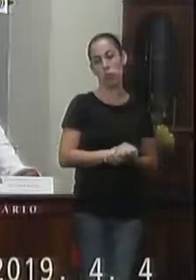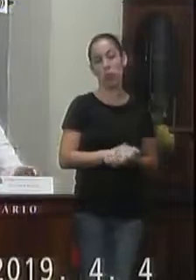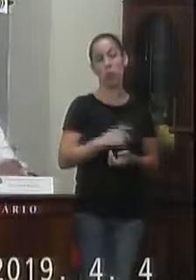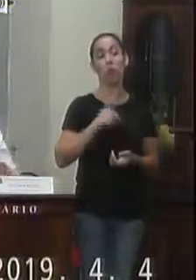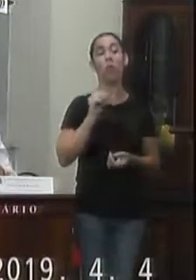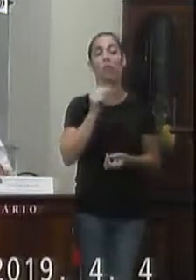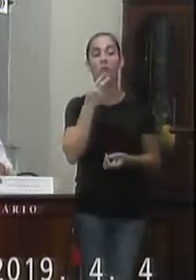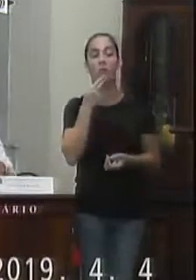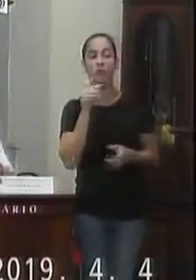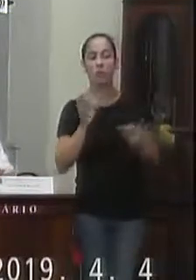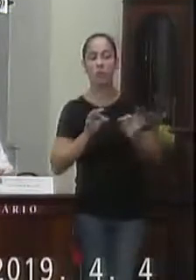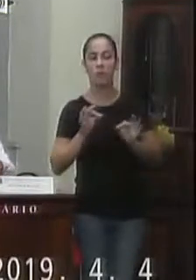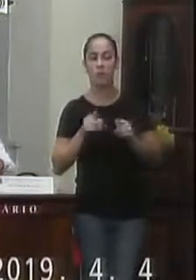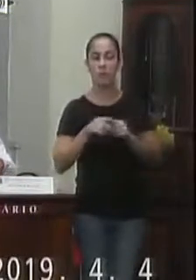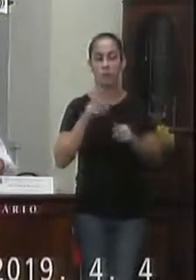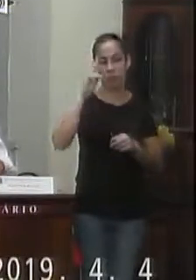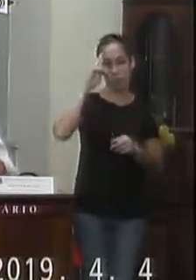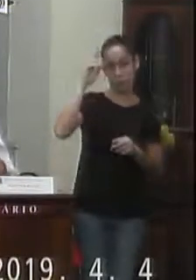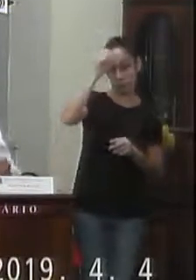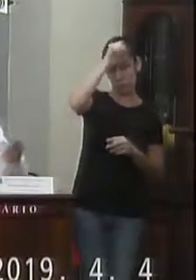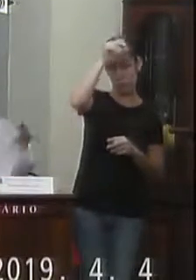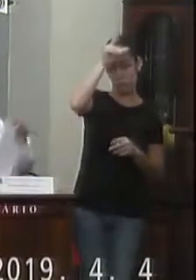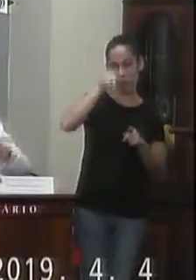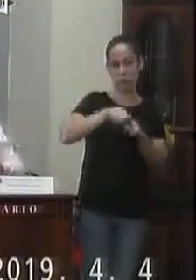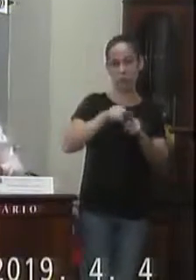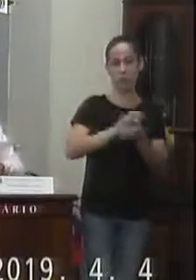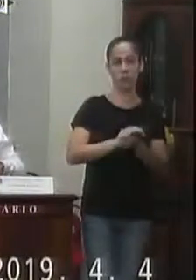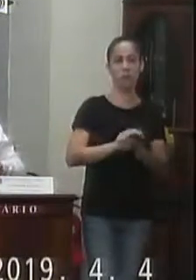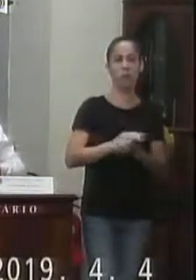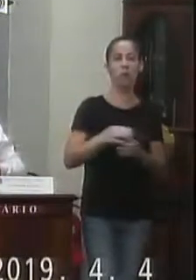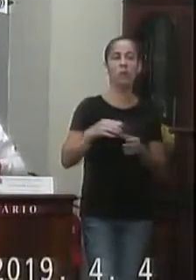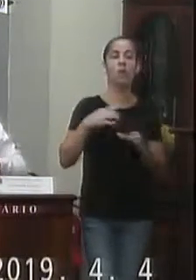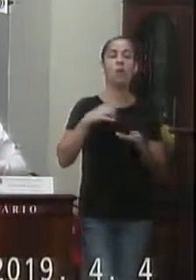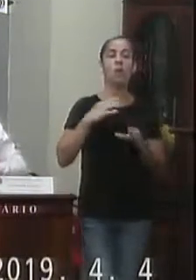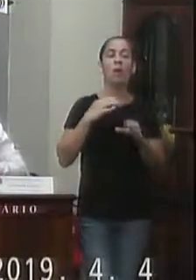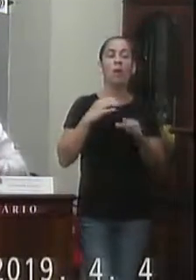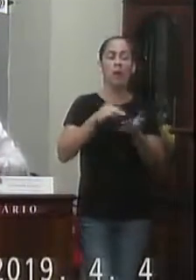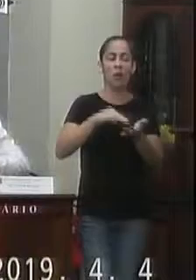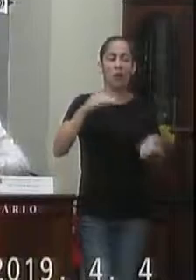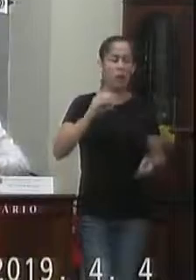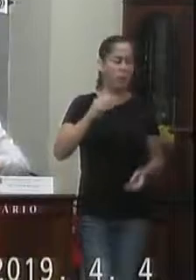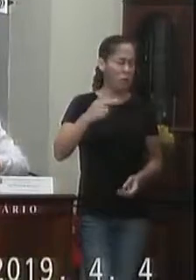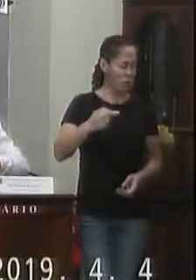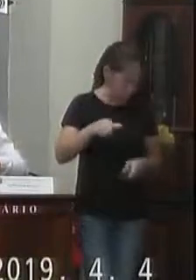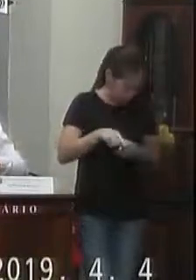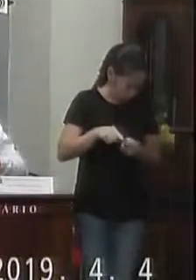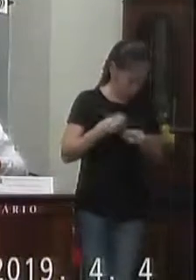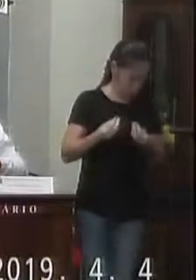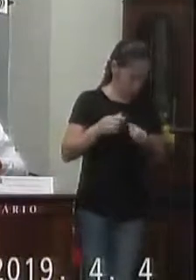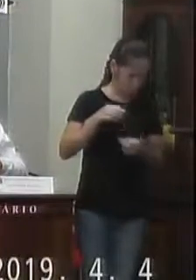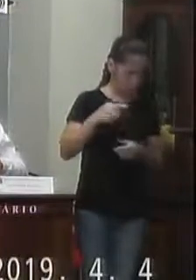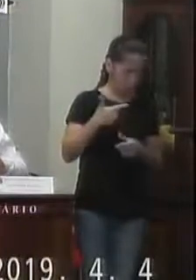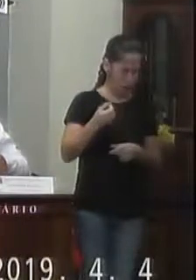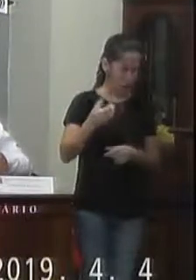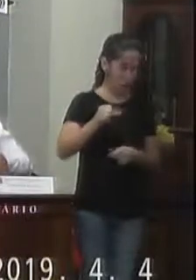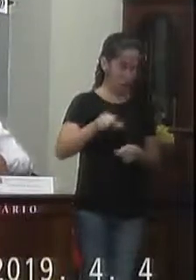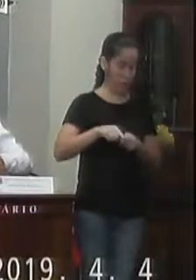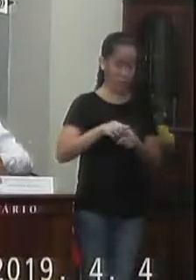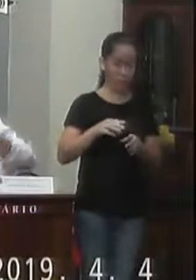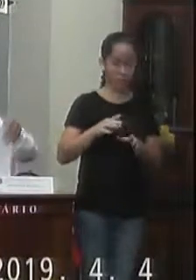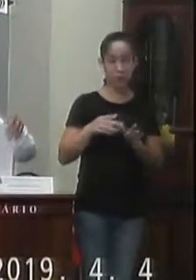de projeto de lei ordinário oriundo do chefe do Poder Executivo Municipal, através da mensagem número 07/2019, nos termos da